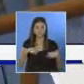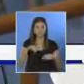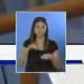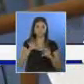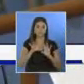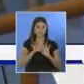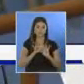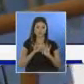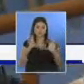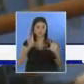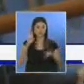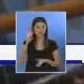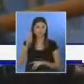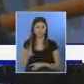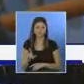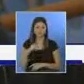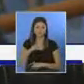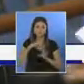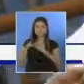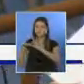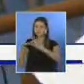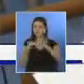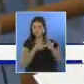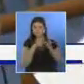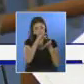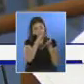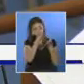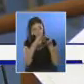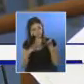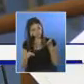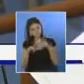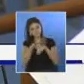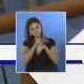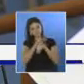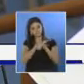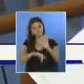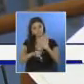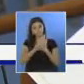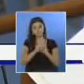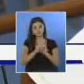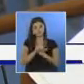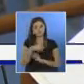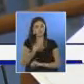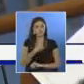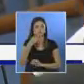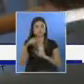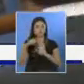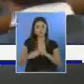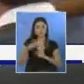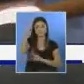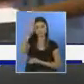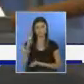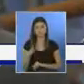exercício dos direitos políticos. Está em harmonia com o texto da constituição da carta magna do país.